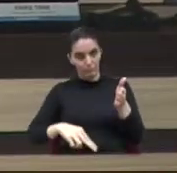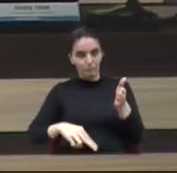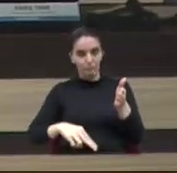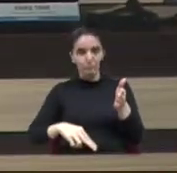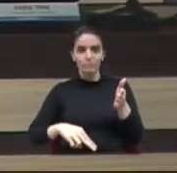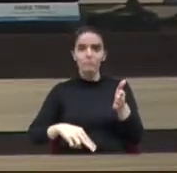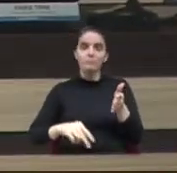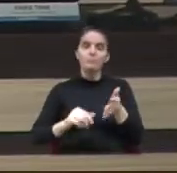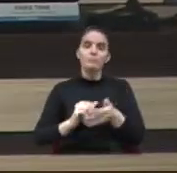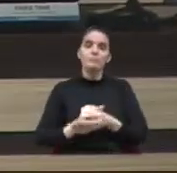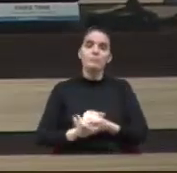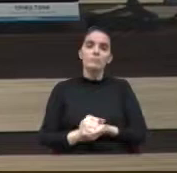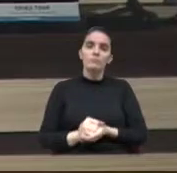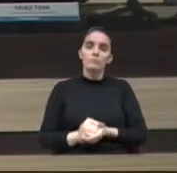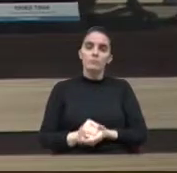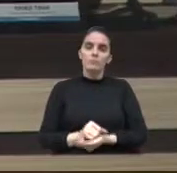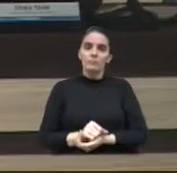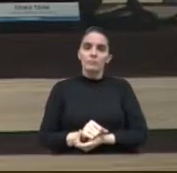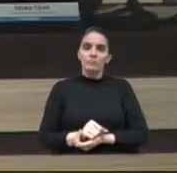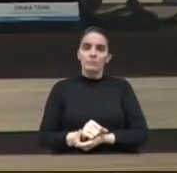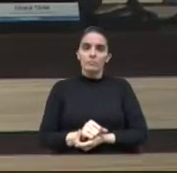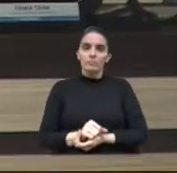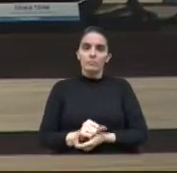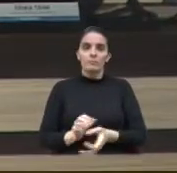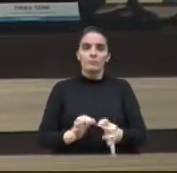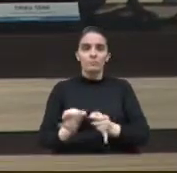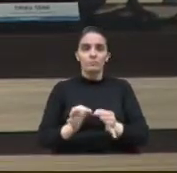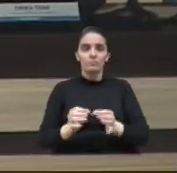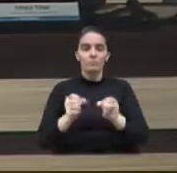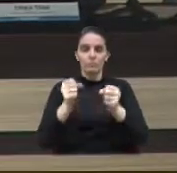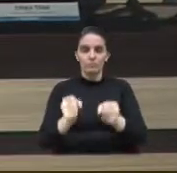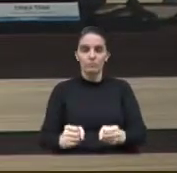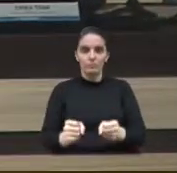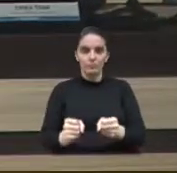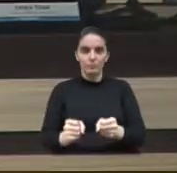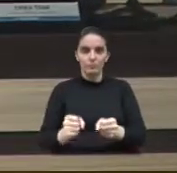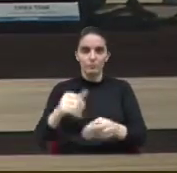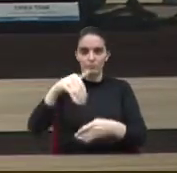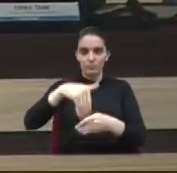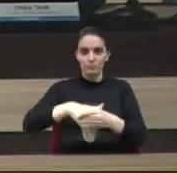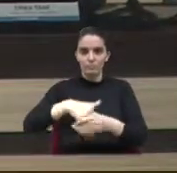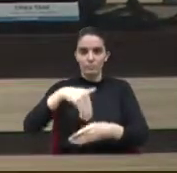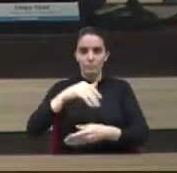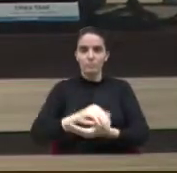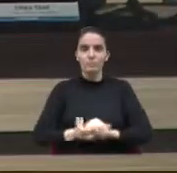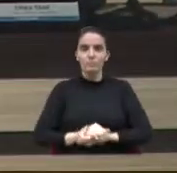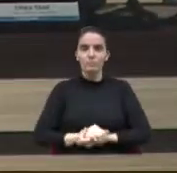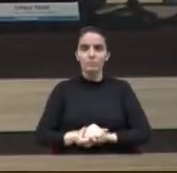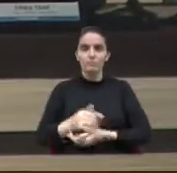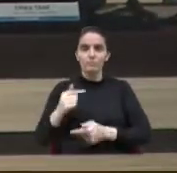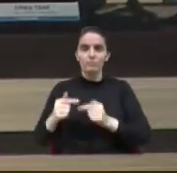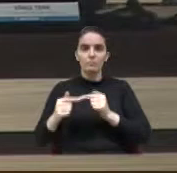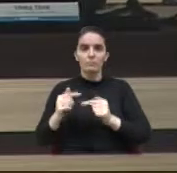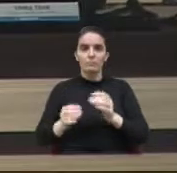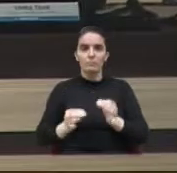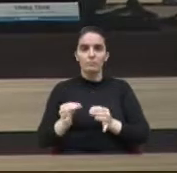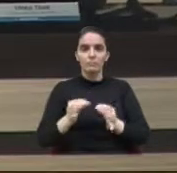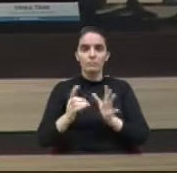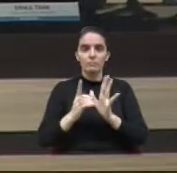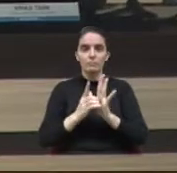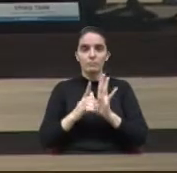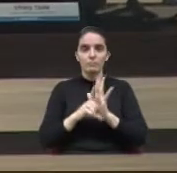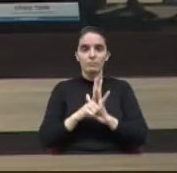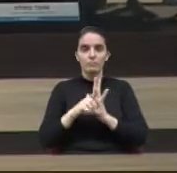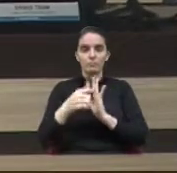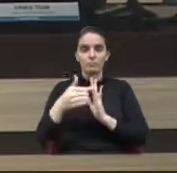Com a leitura do parecer especial, o projeto está apto a ir à votação. Está em discussão o projeto de decreto